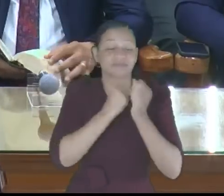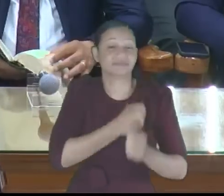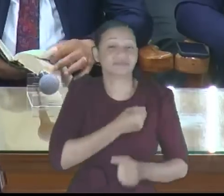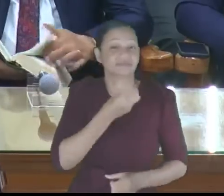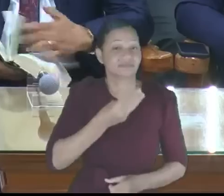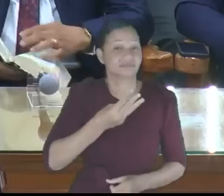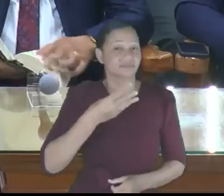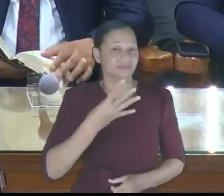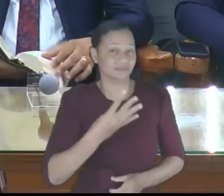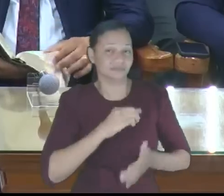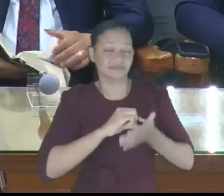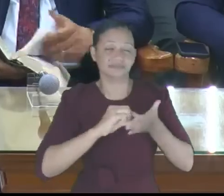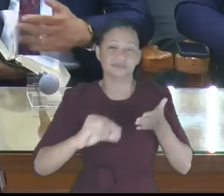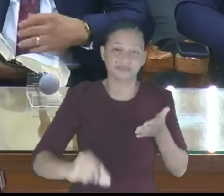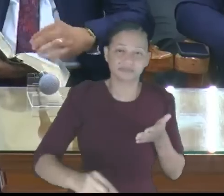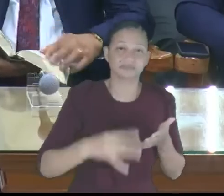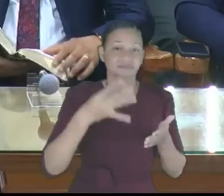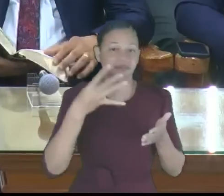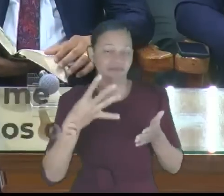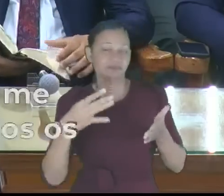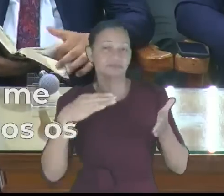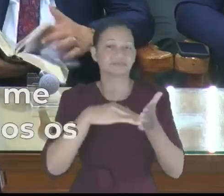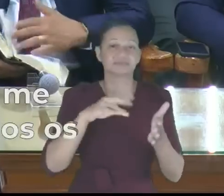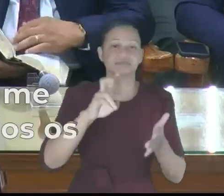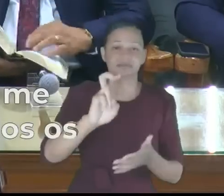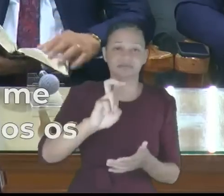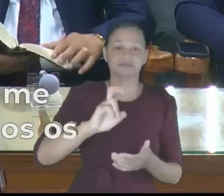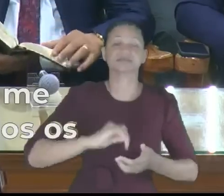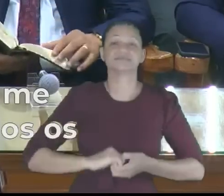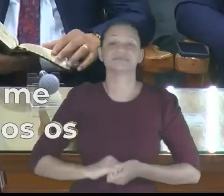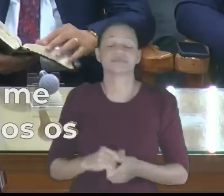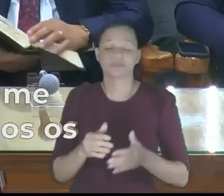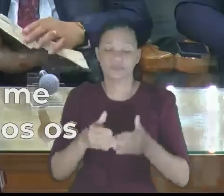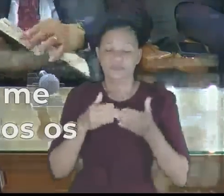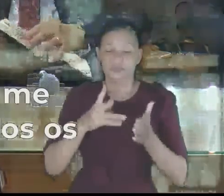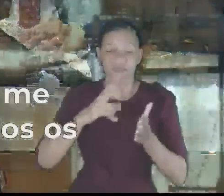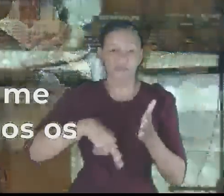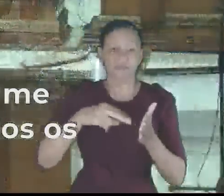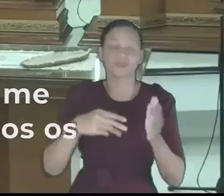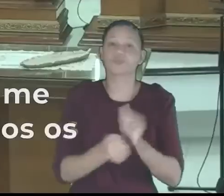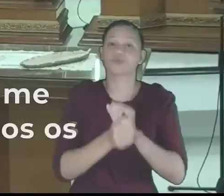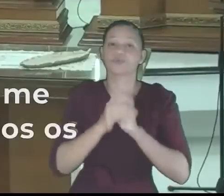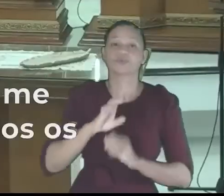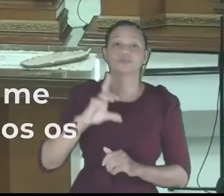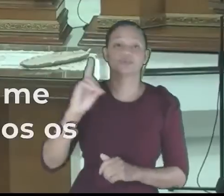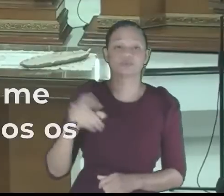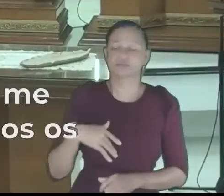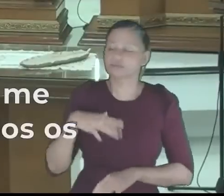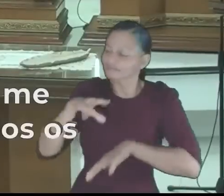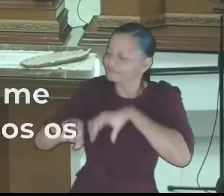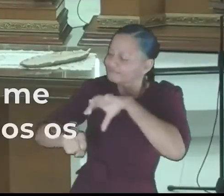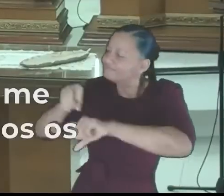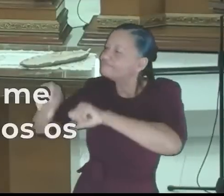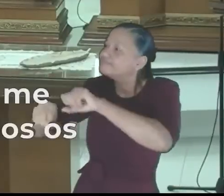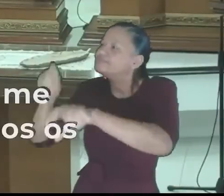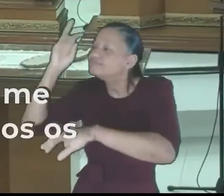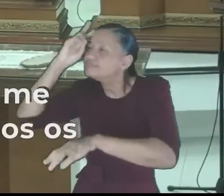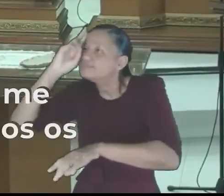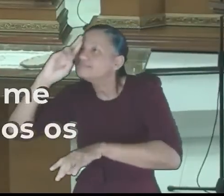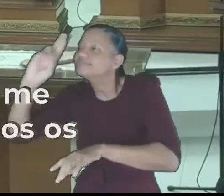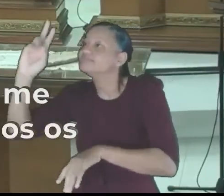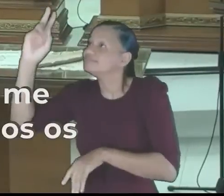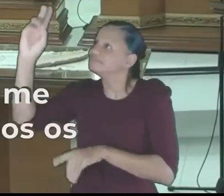e 5. Salmo 34, 4 e 5, por favor. Glória a Deus. Busquei ao Senhor e Ele